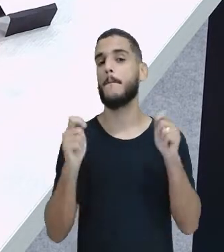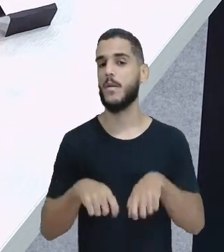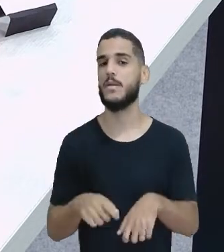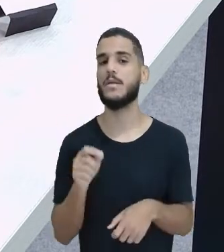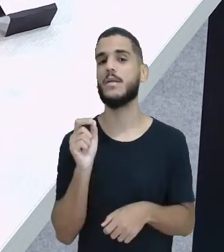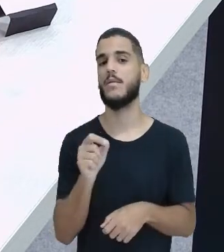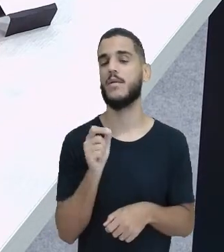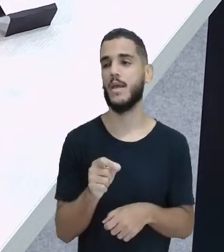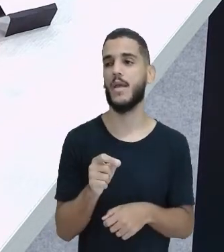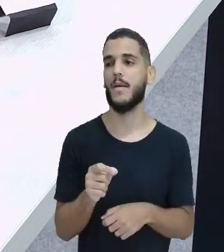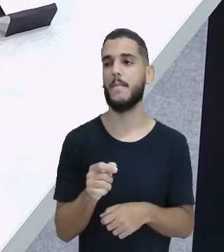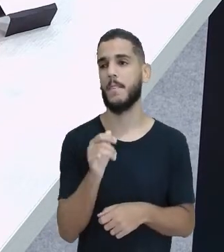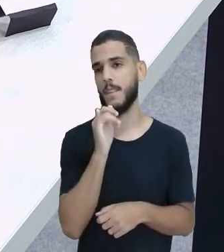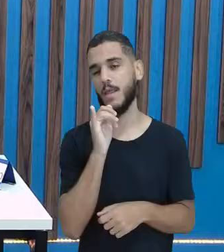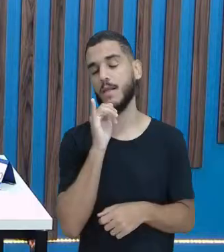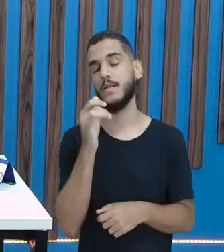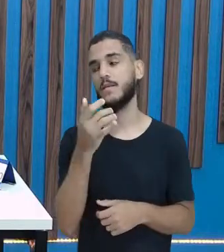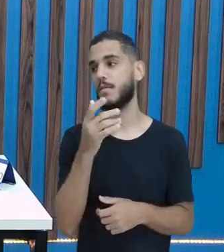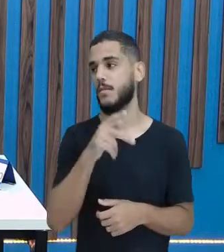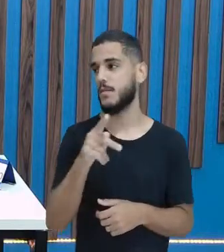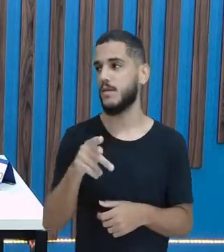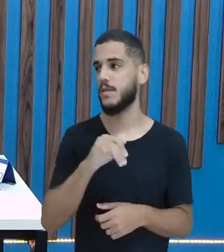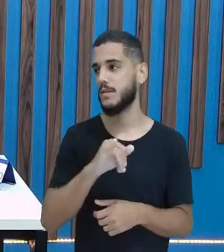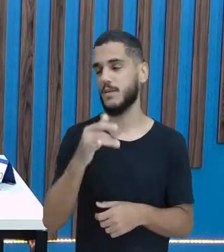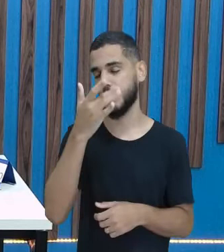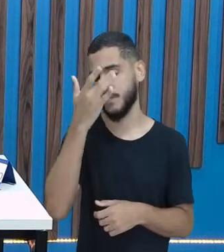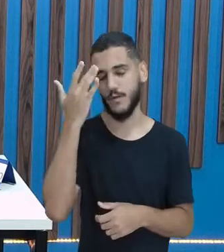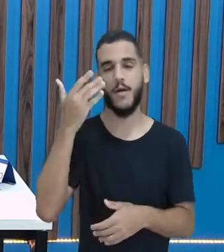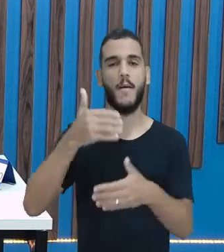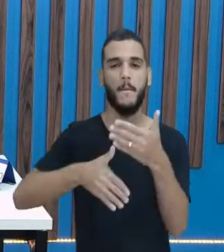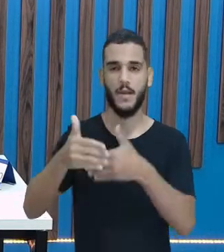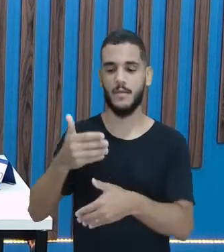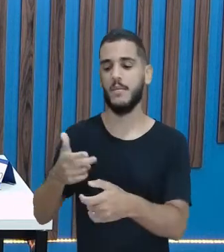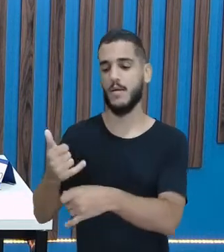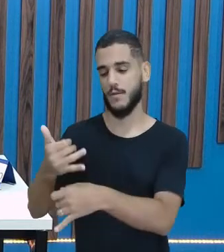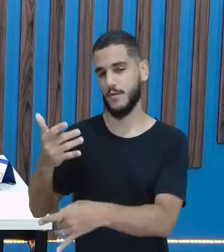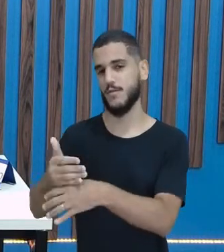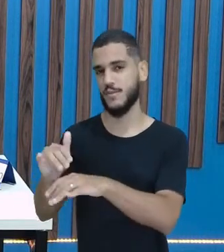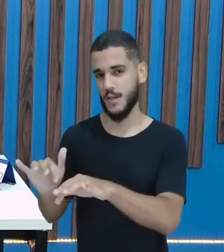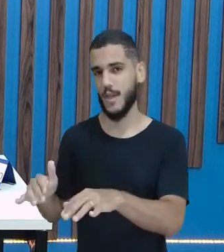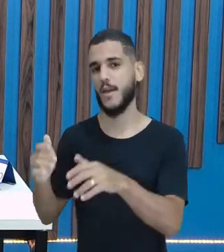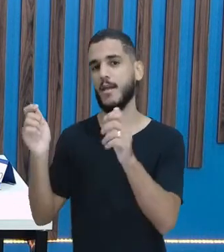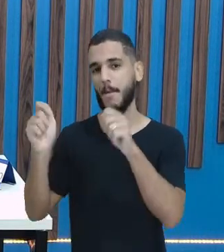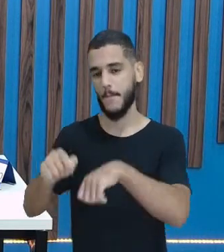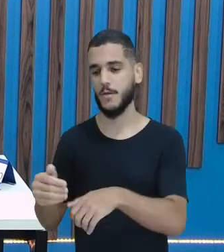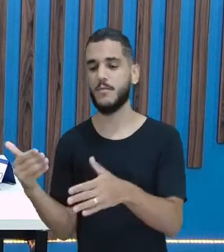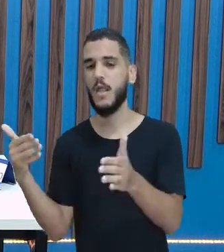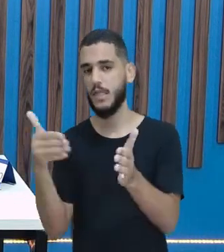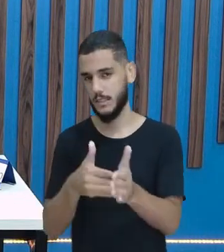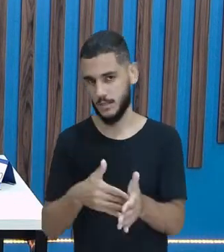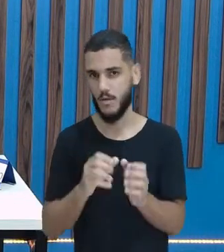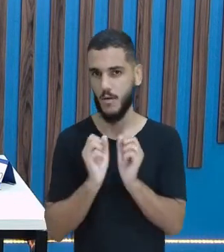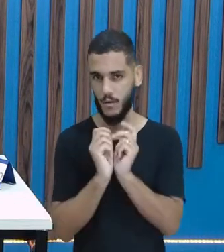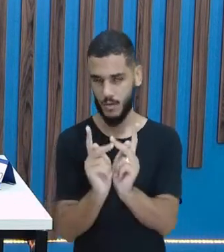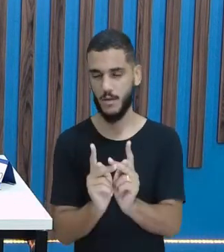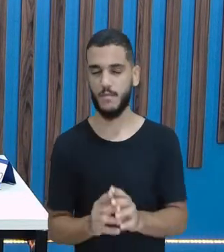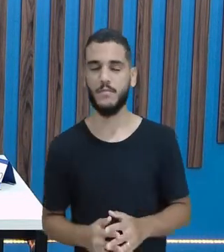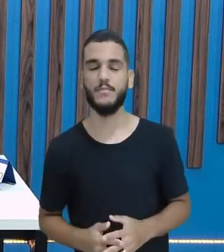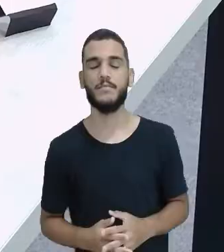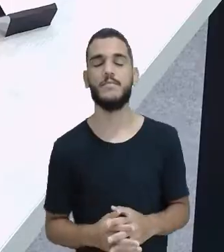exemplo, professora Sandra, se os meninos disserem aí, tá? Pode me interromper. Mas, enquanto isso, eu vou fazer minhas compras.